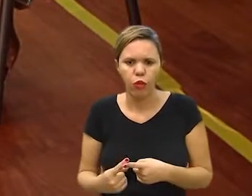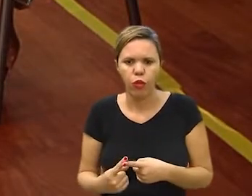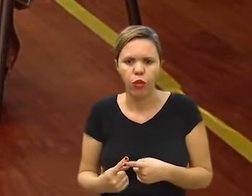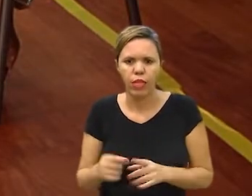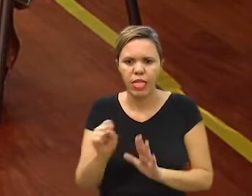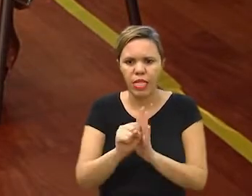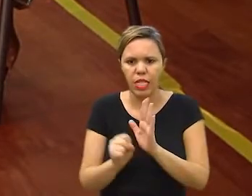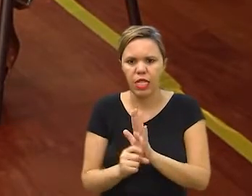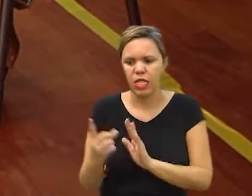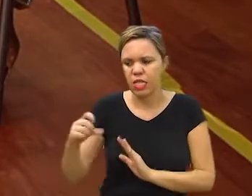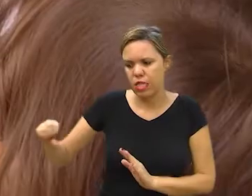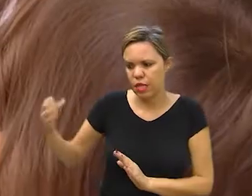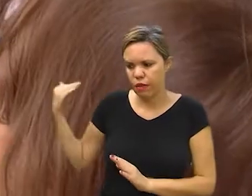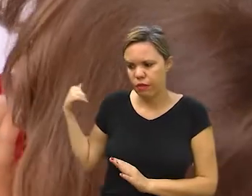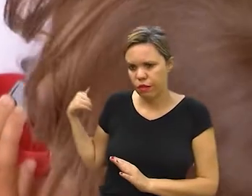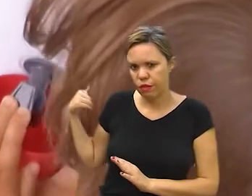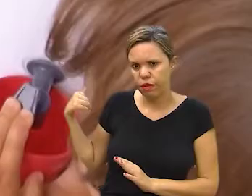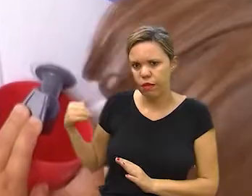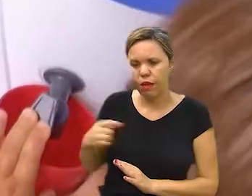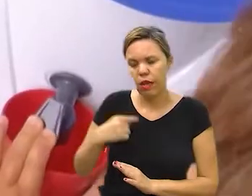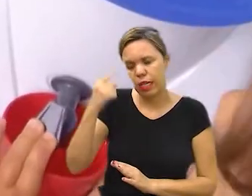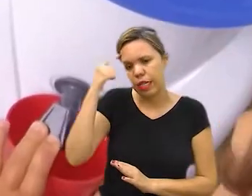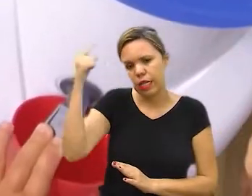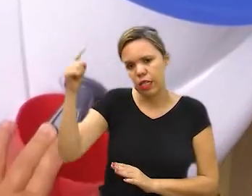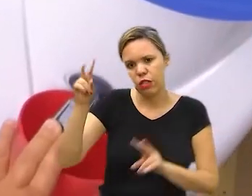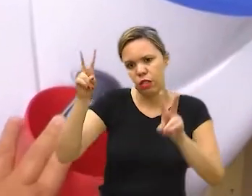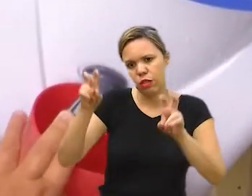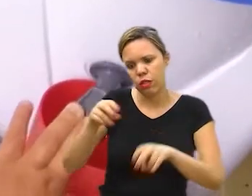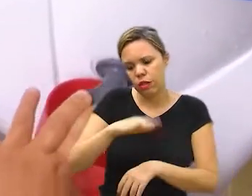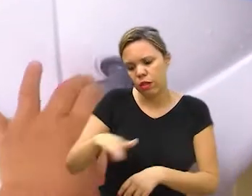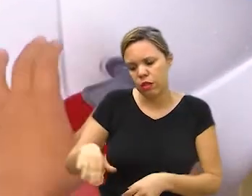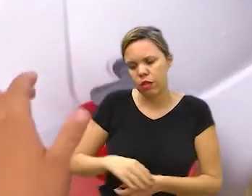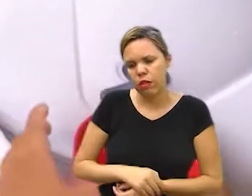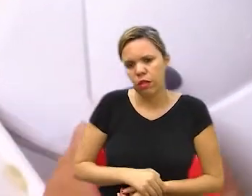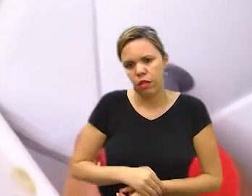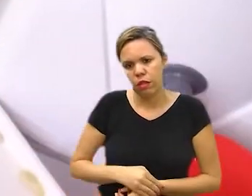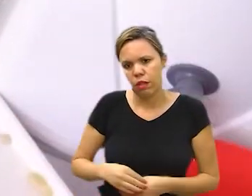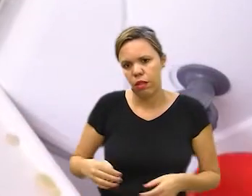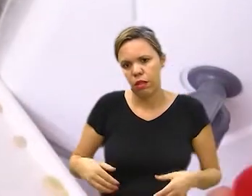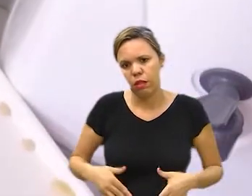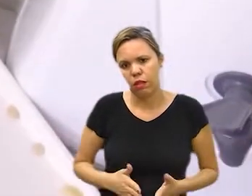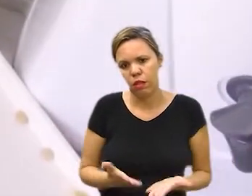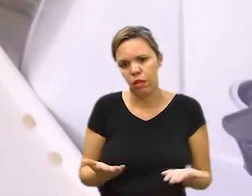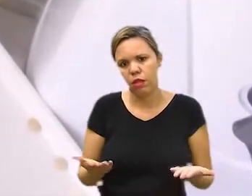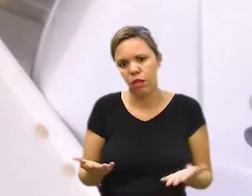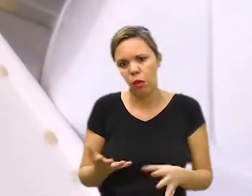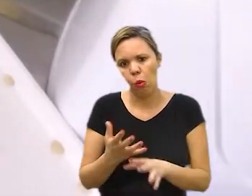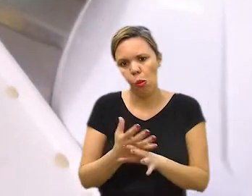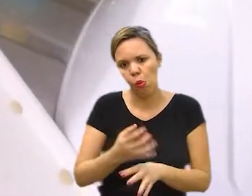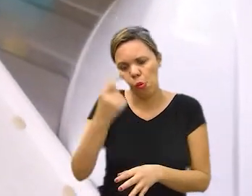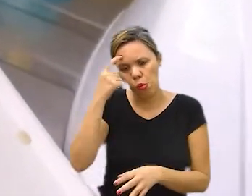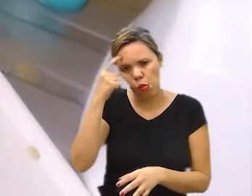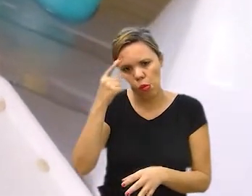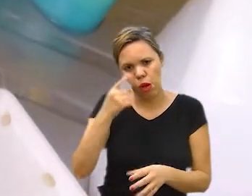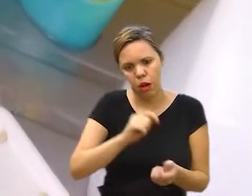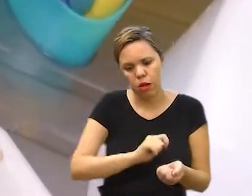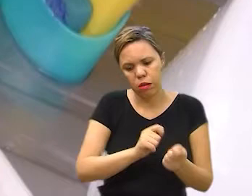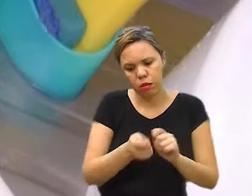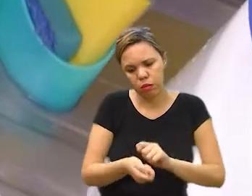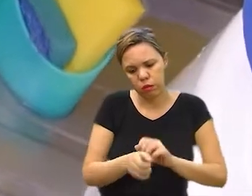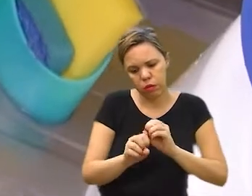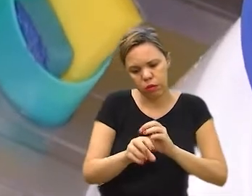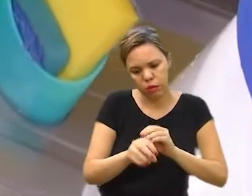XIX, ainda a ideia sobre criança era que ele nascia vazia e quem moldava a criança é o